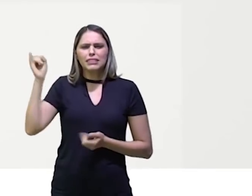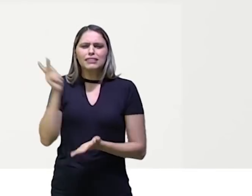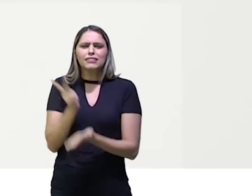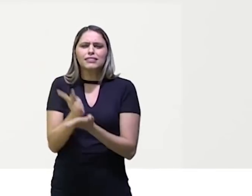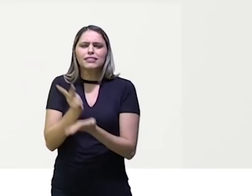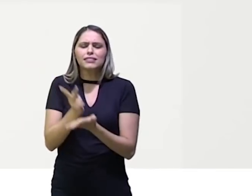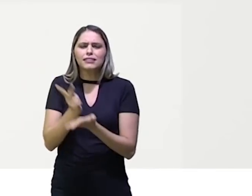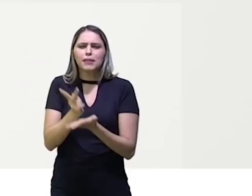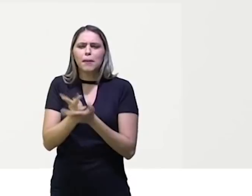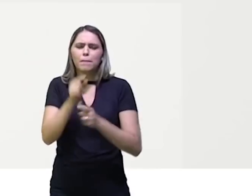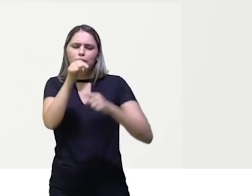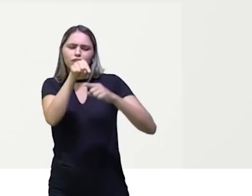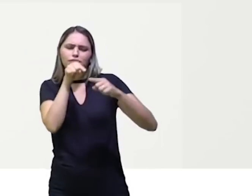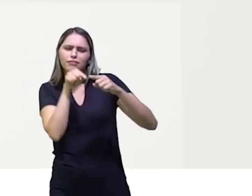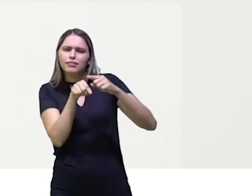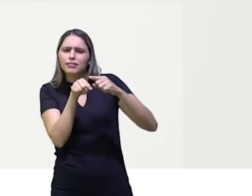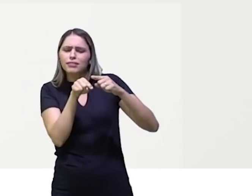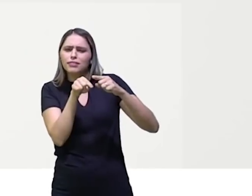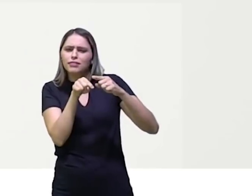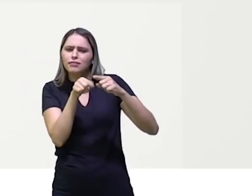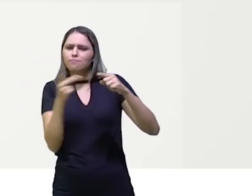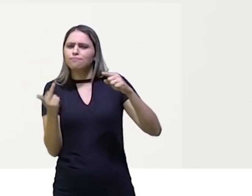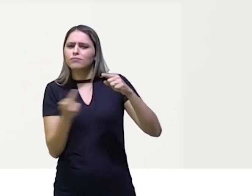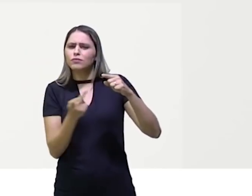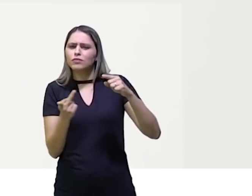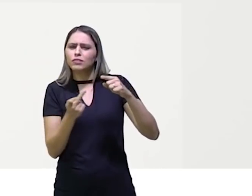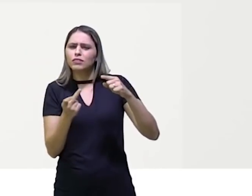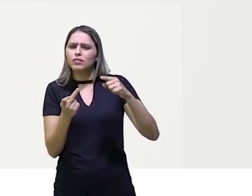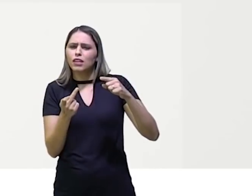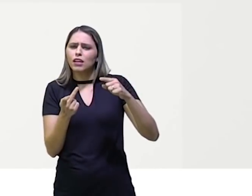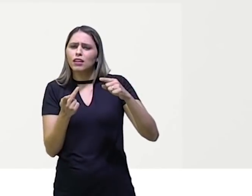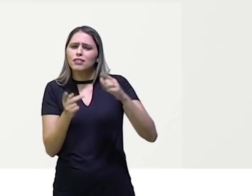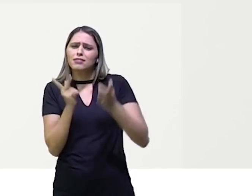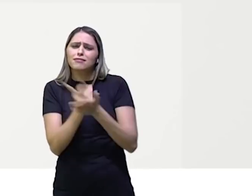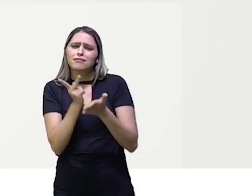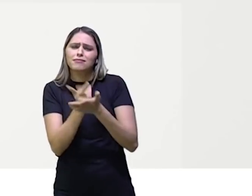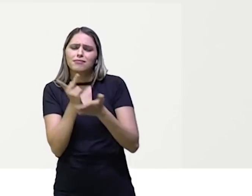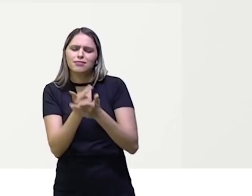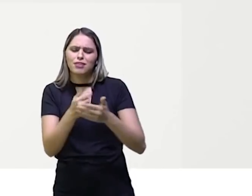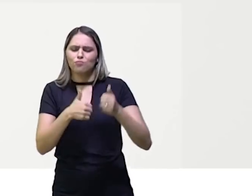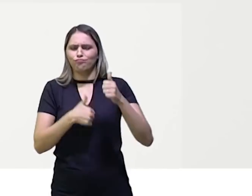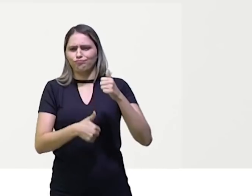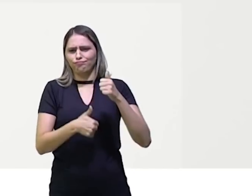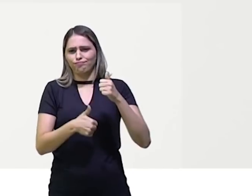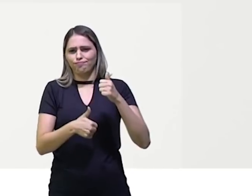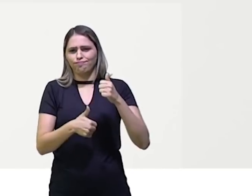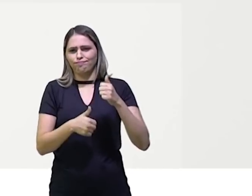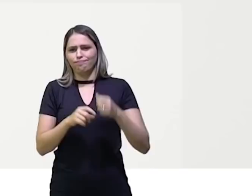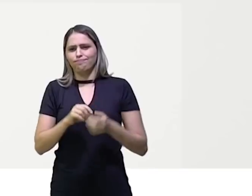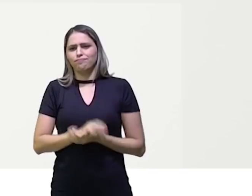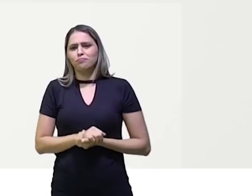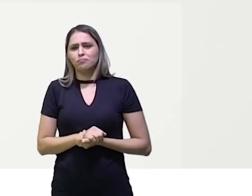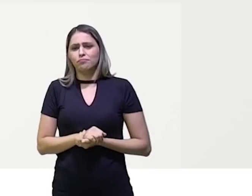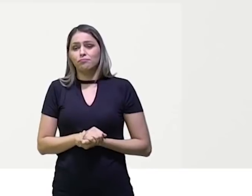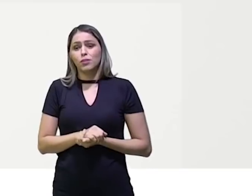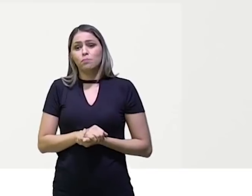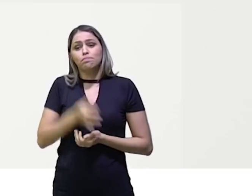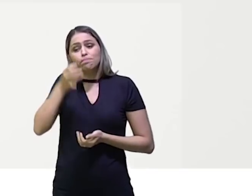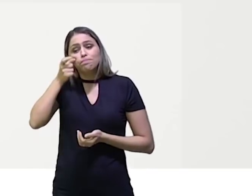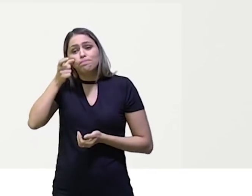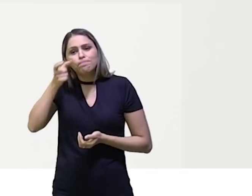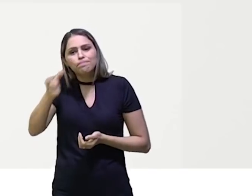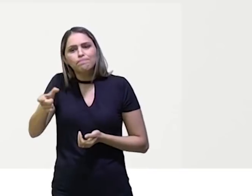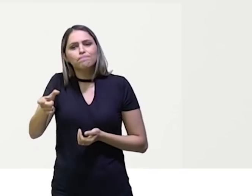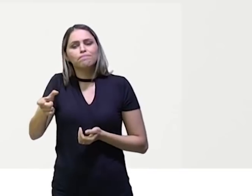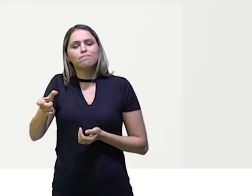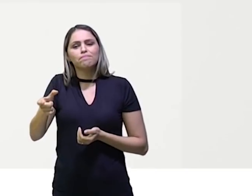é dividido, que ele forma um par, ele vai ficar sobrando um. Então, presta atenção aqui, ó, números